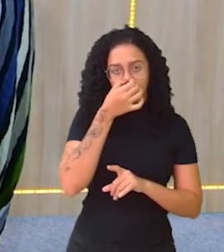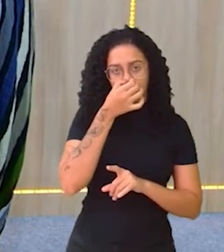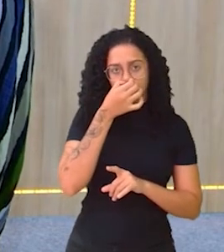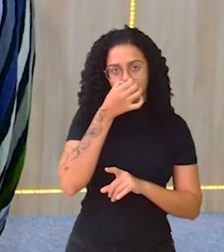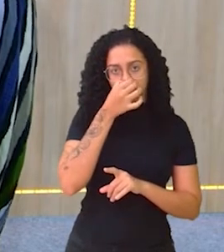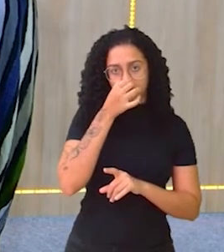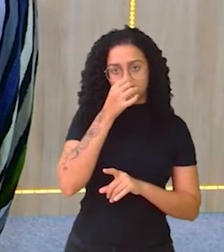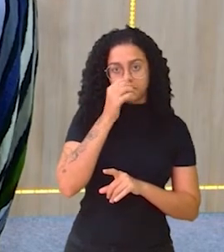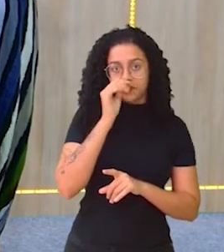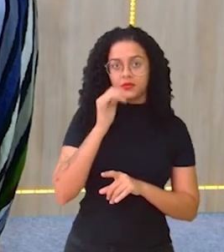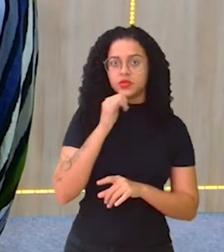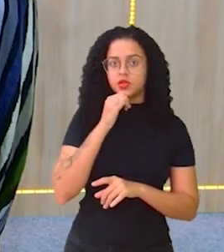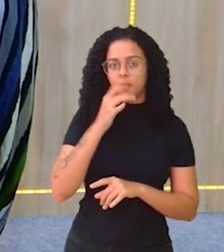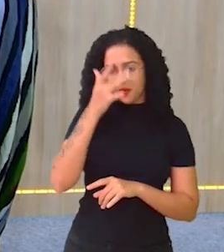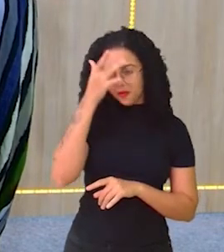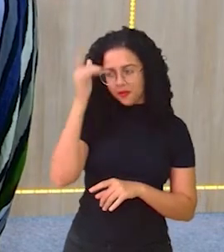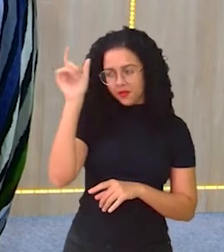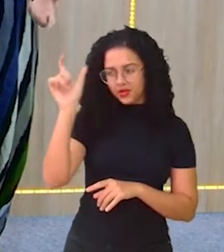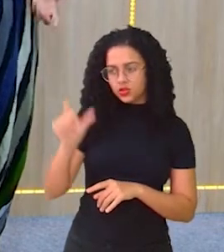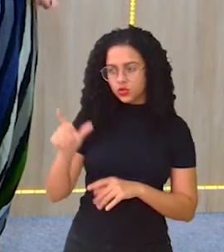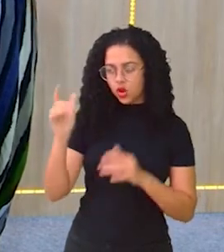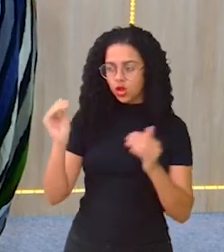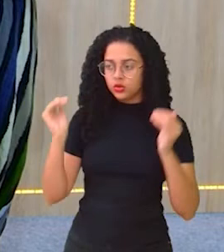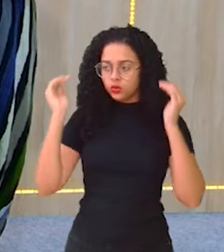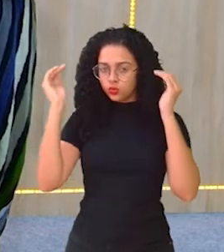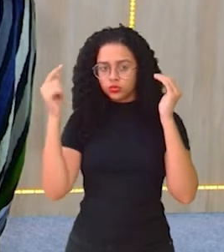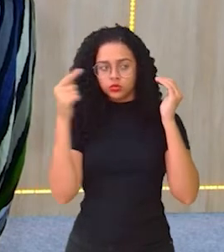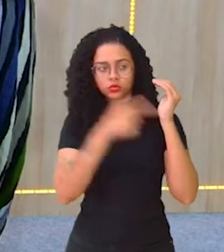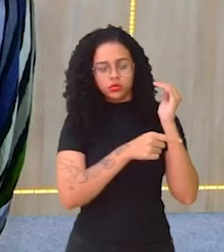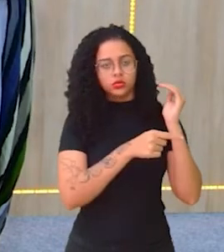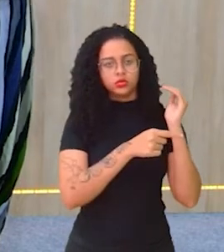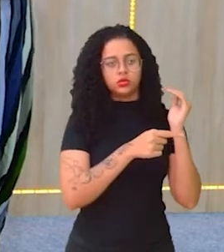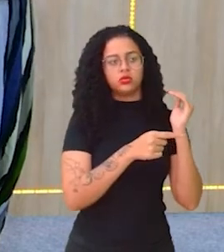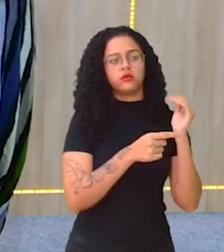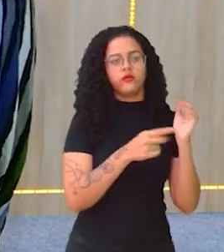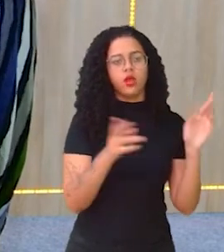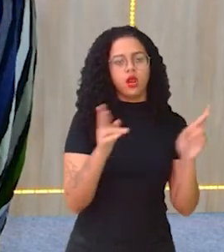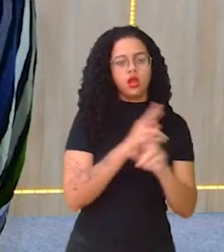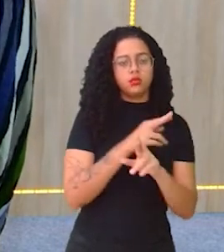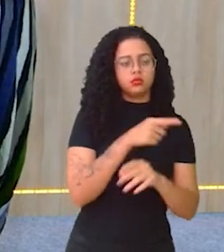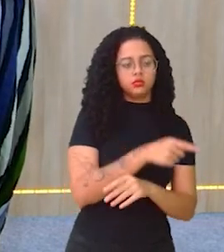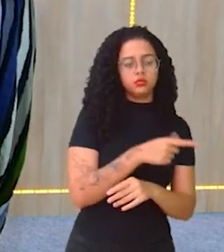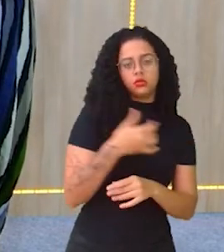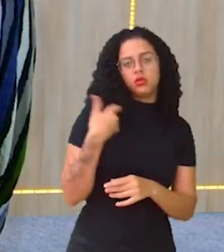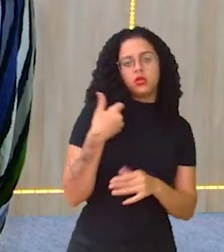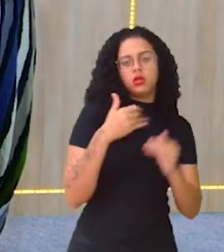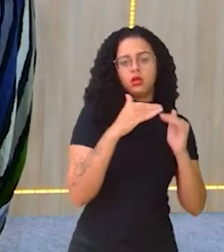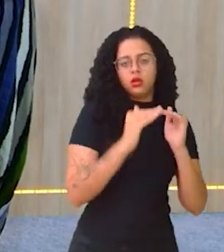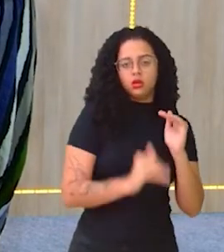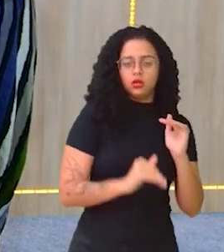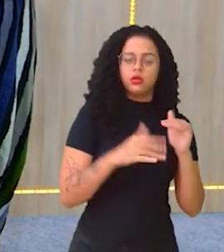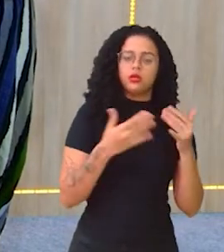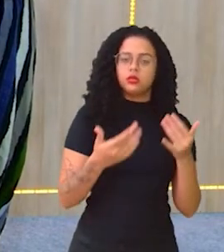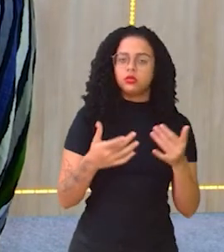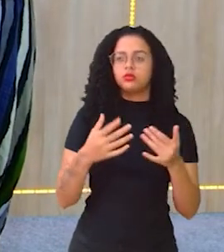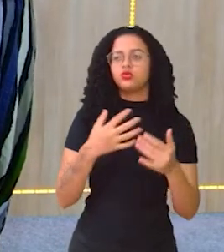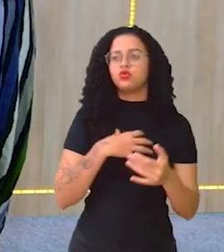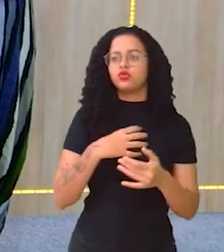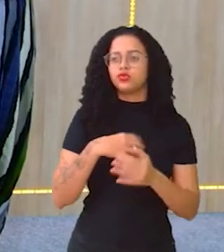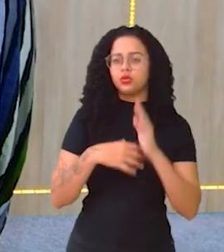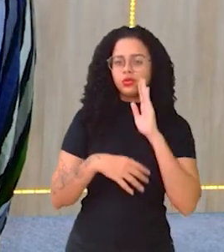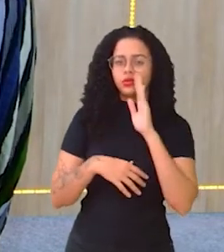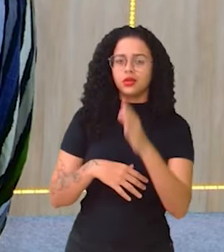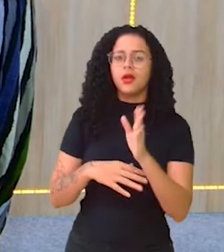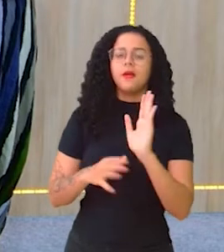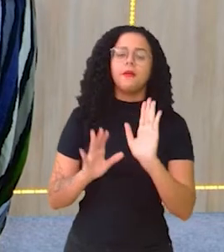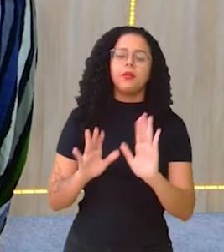adulta e uma pessoa menor de idade, tá? Então, minha gente, veja, a gente traz isso aqui, né, de uma forma bem mais direta, mas